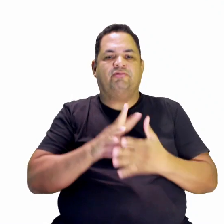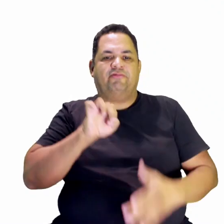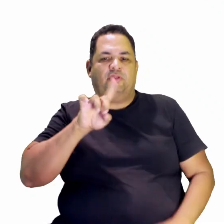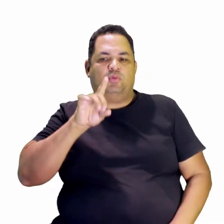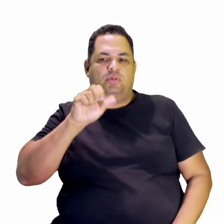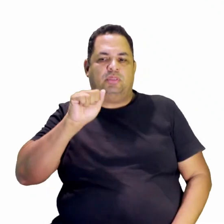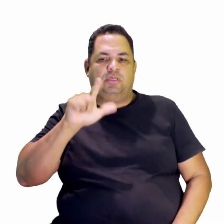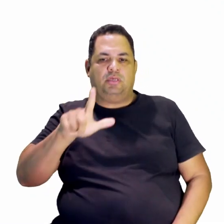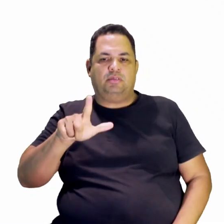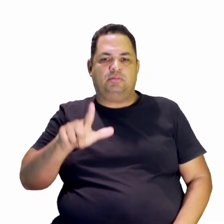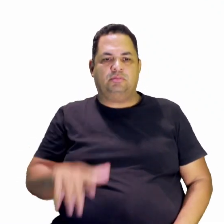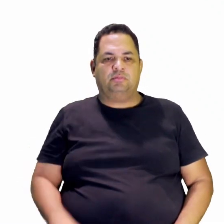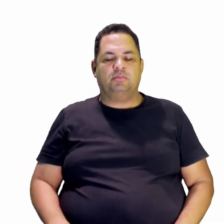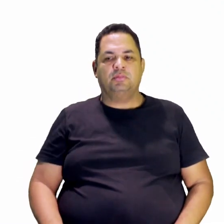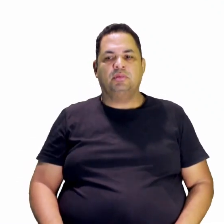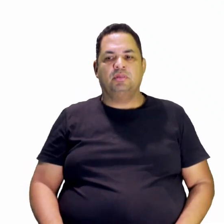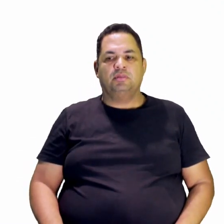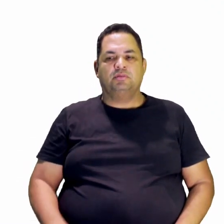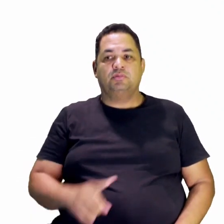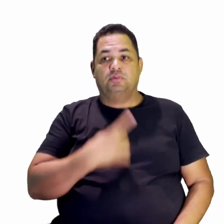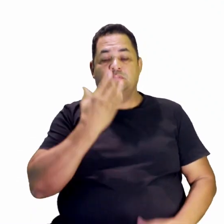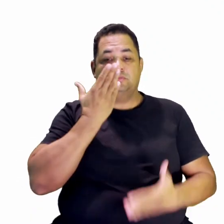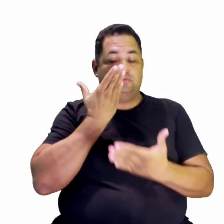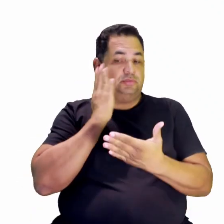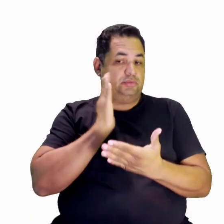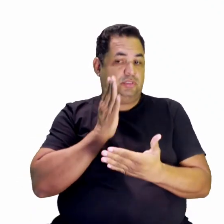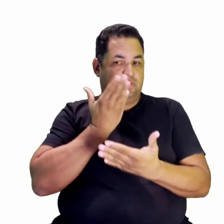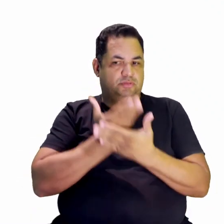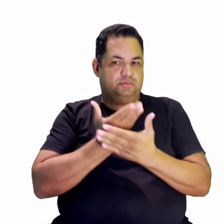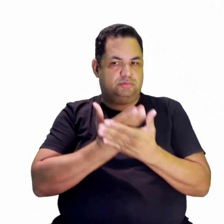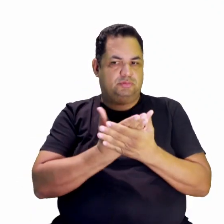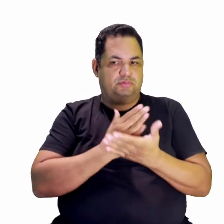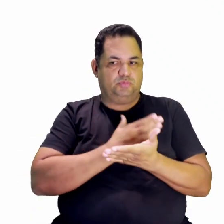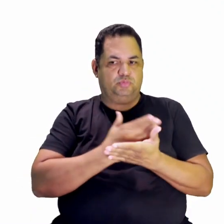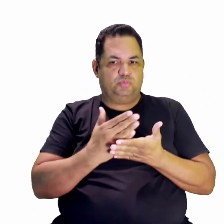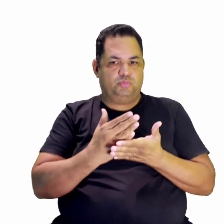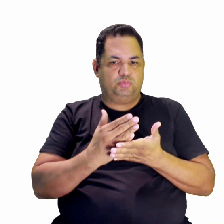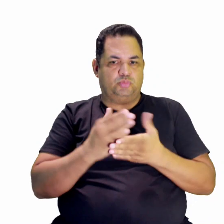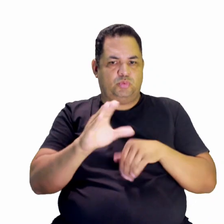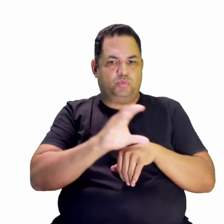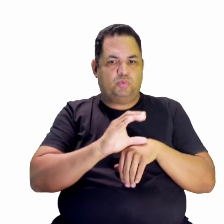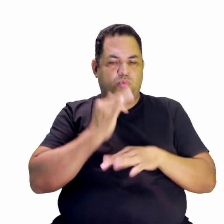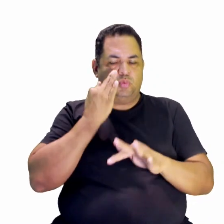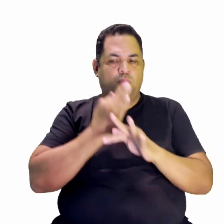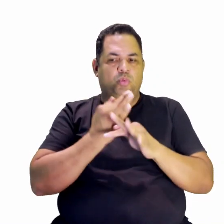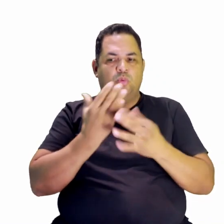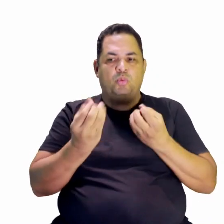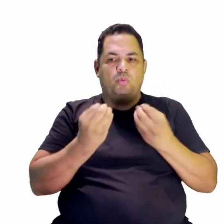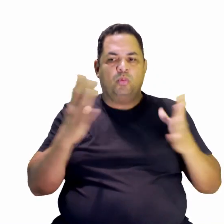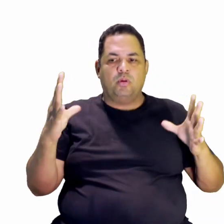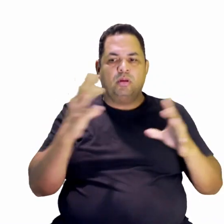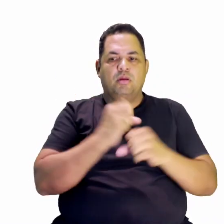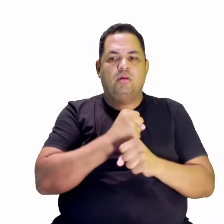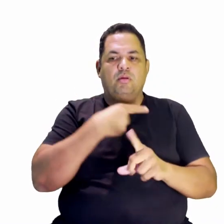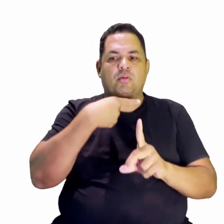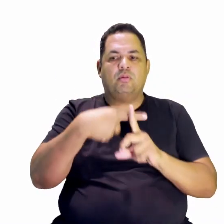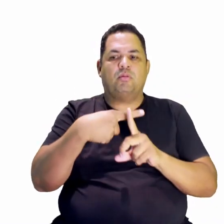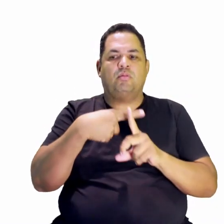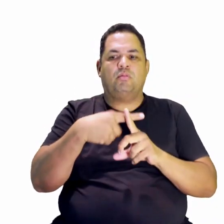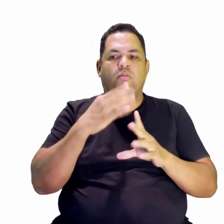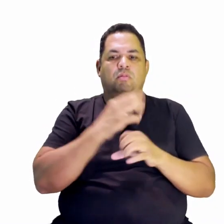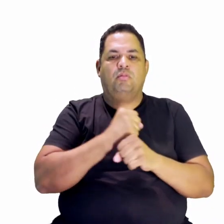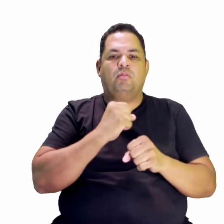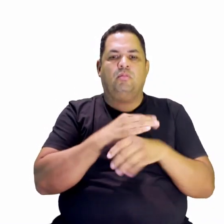Lembra que nós já estudamos isso aqui no início do nosso curso de física, sobre como somar forças vetoriais de